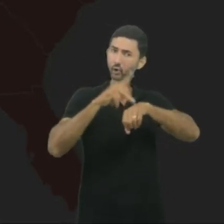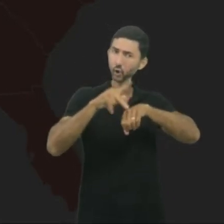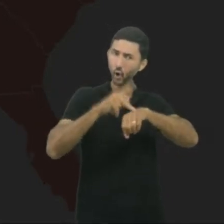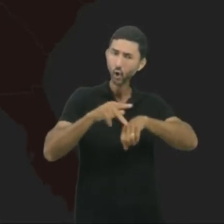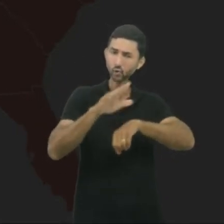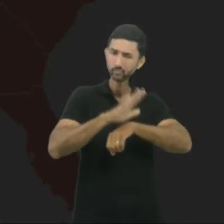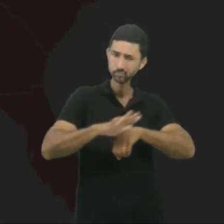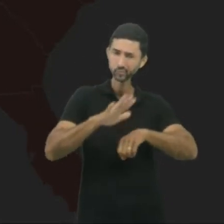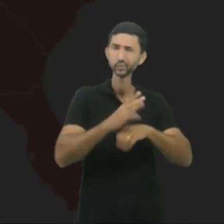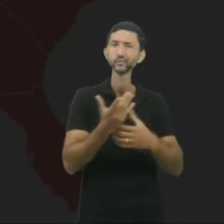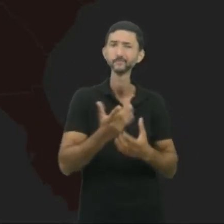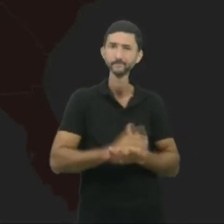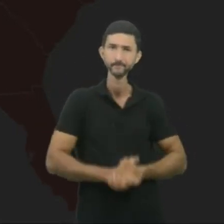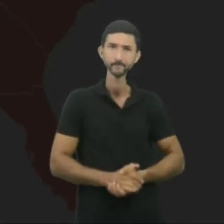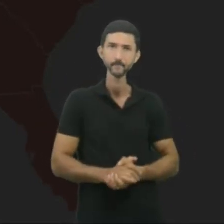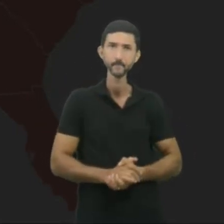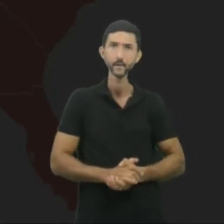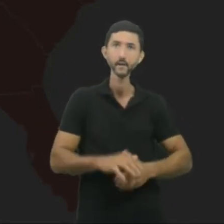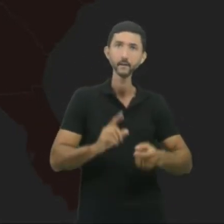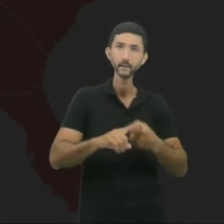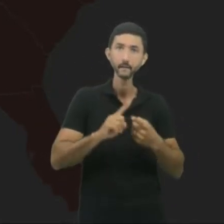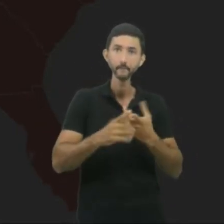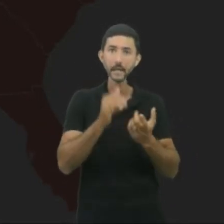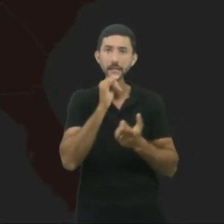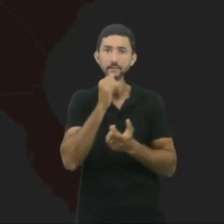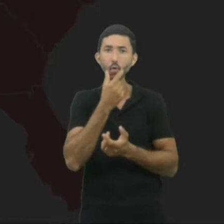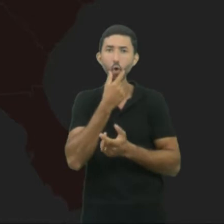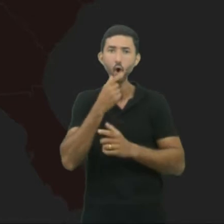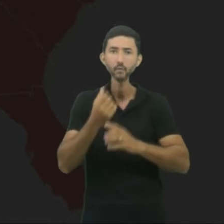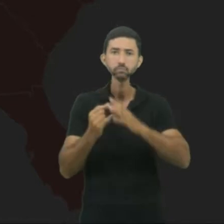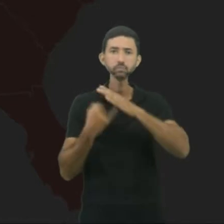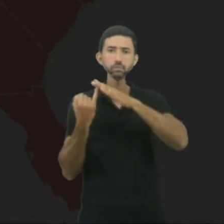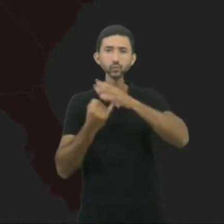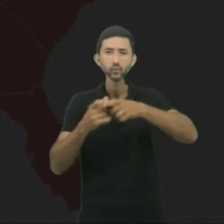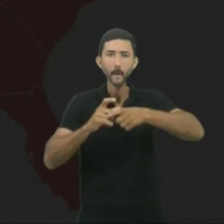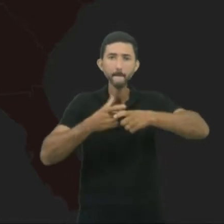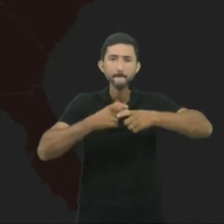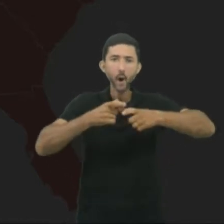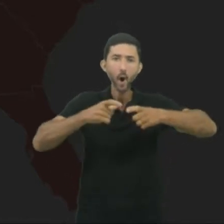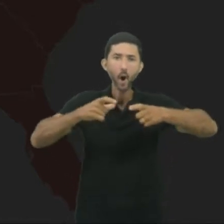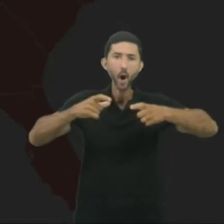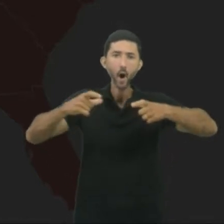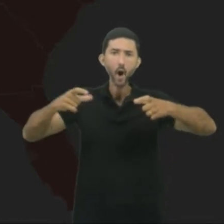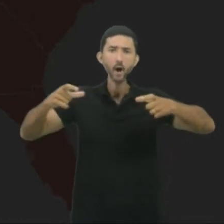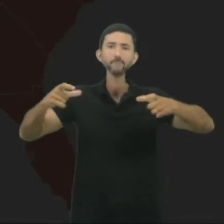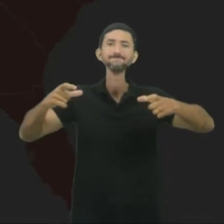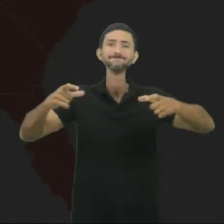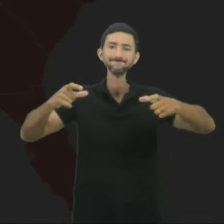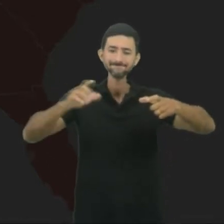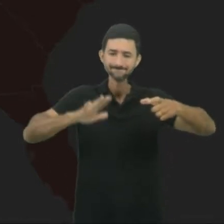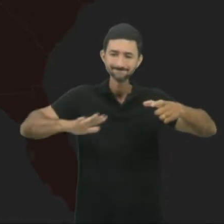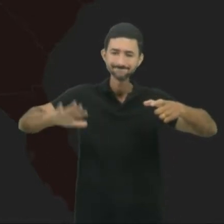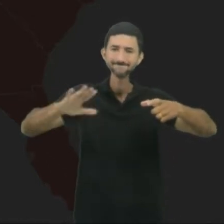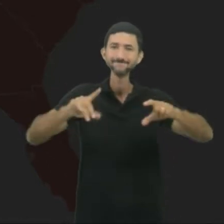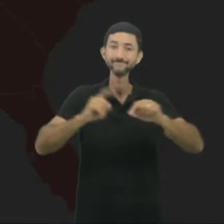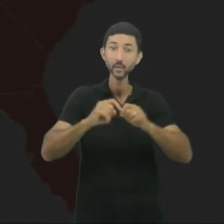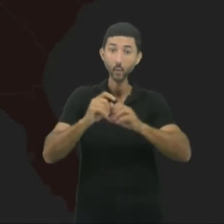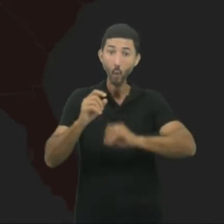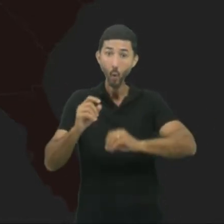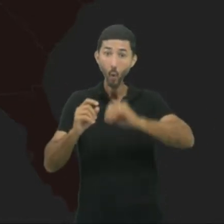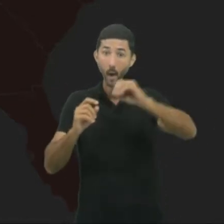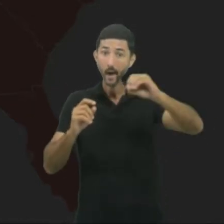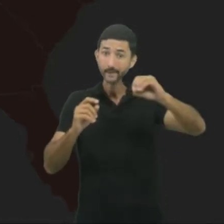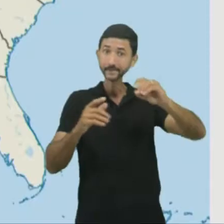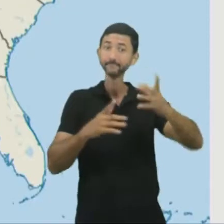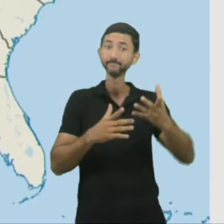no Texas. E a indústria norte-americana depois expande para a região